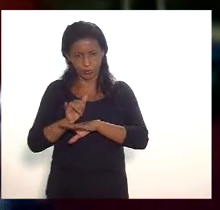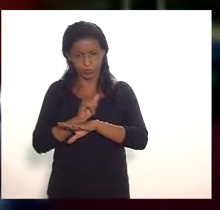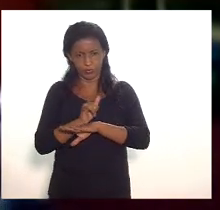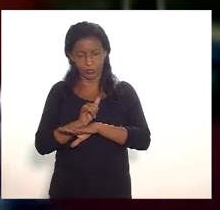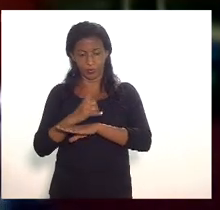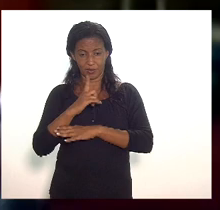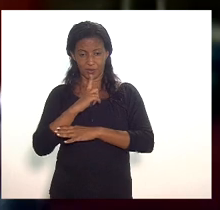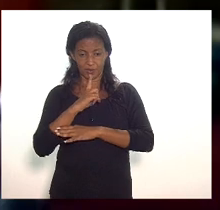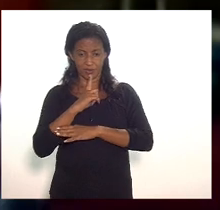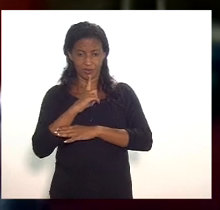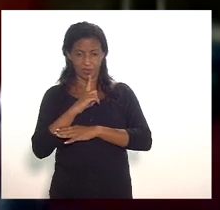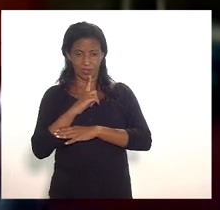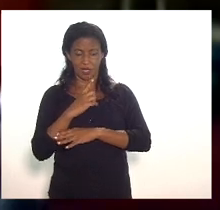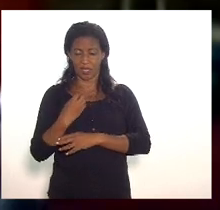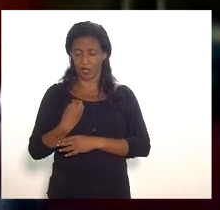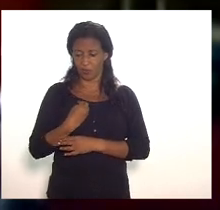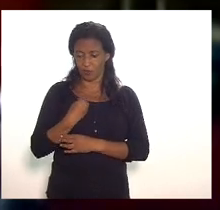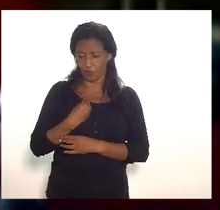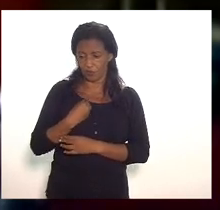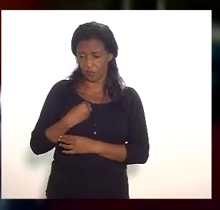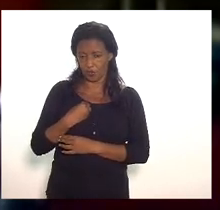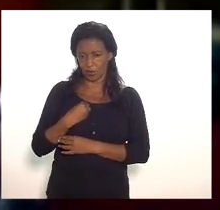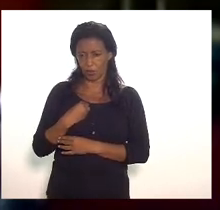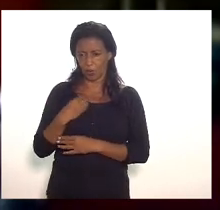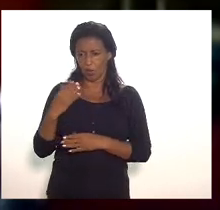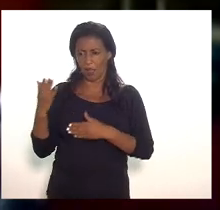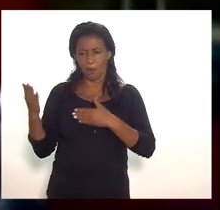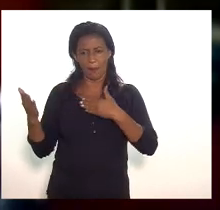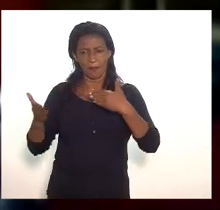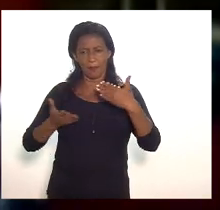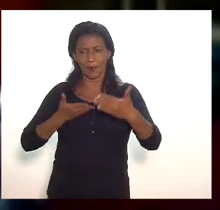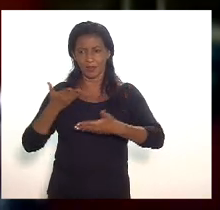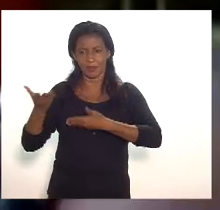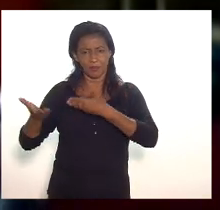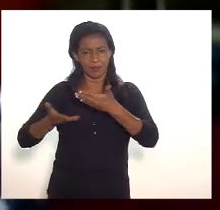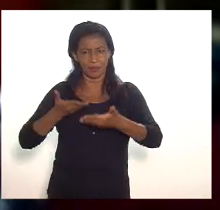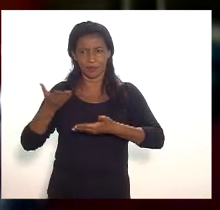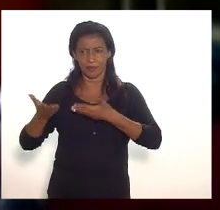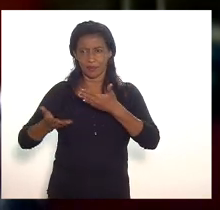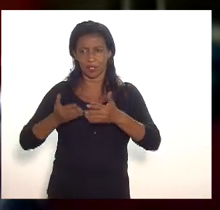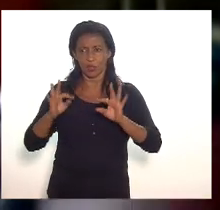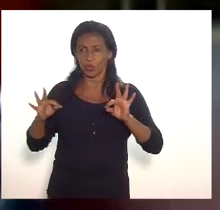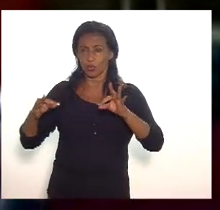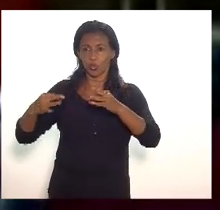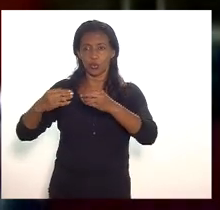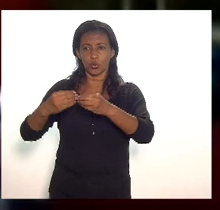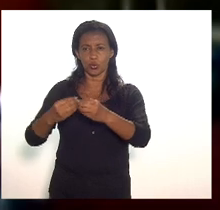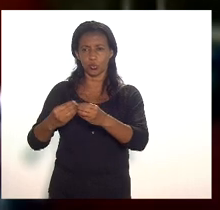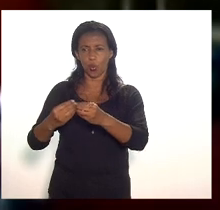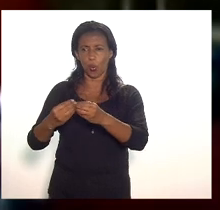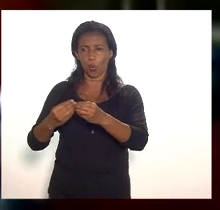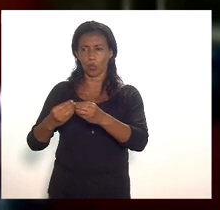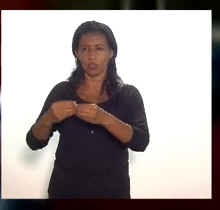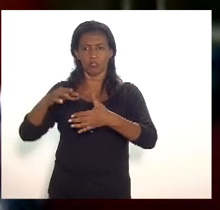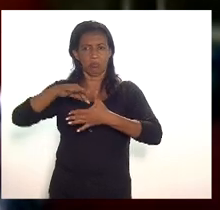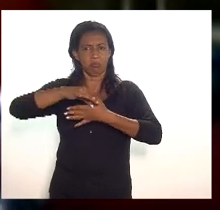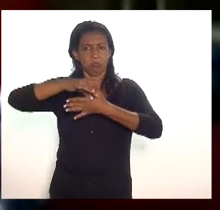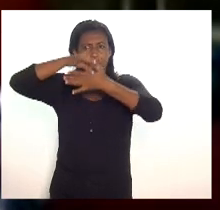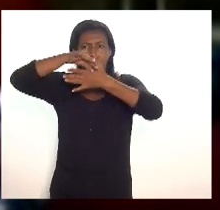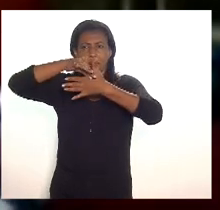realmente tenha havido a participação de todas as